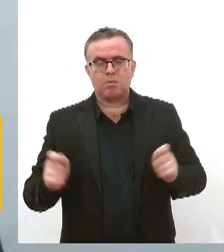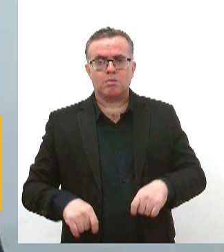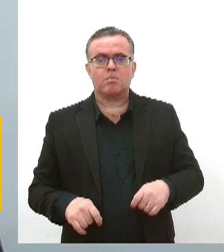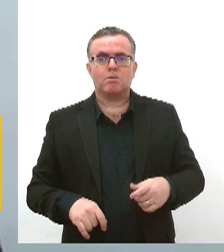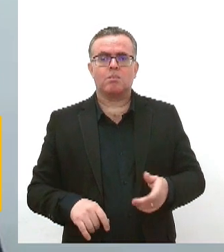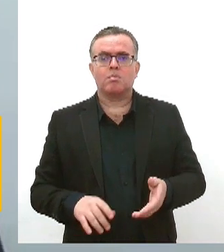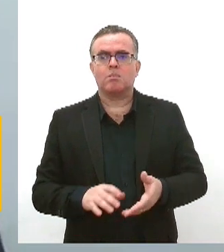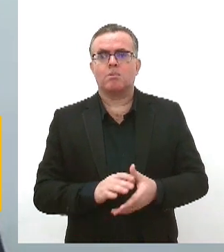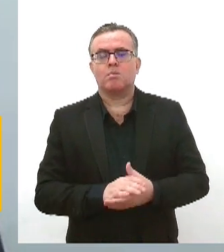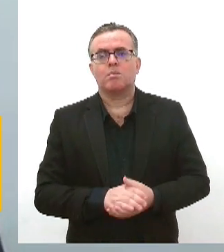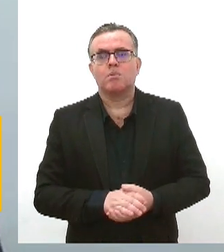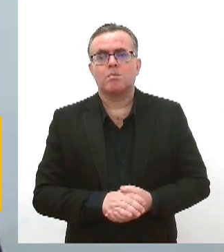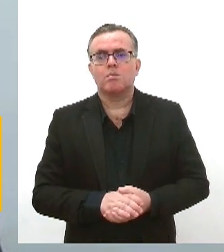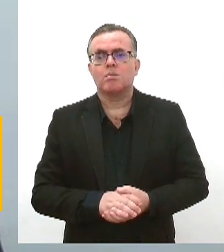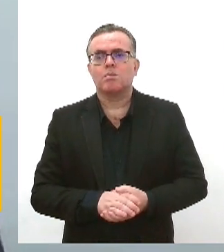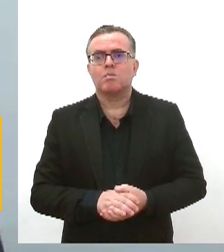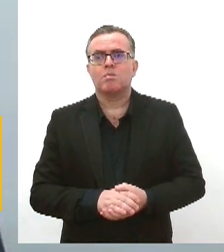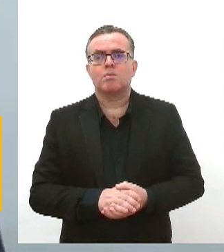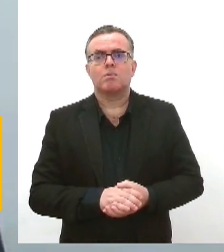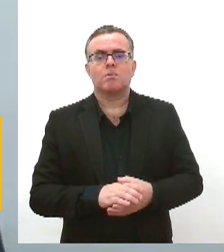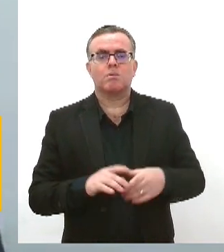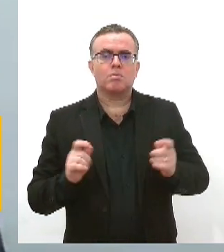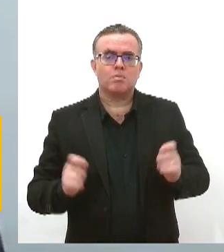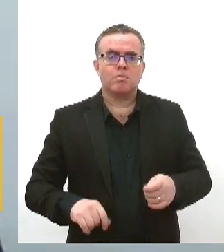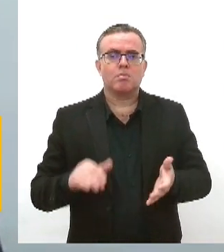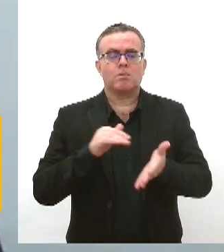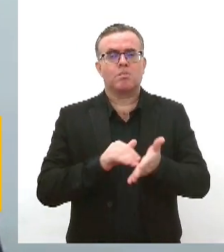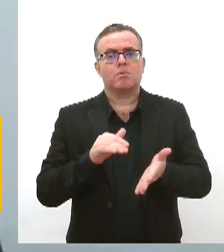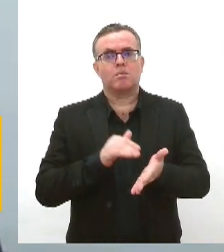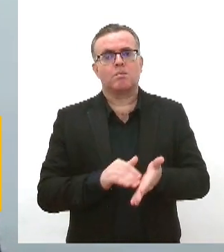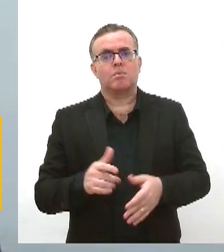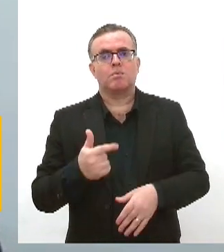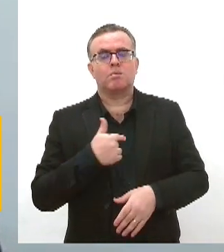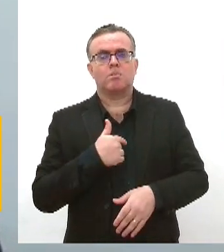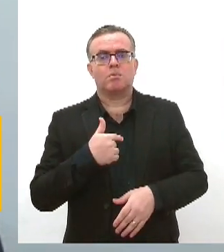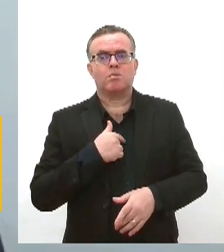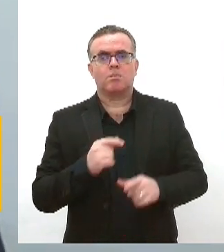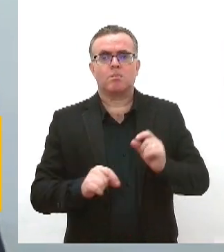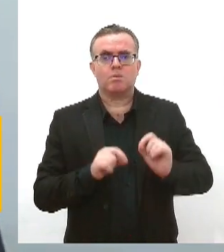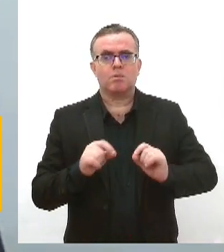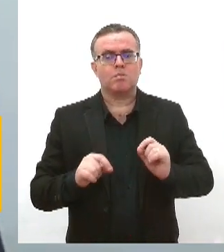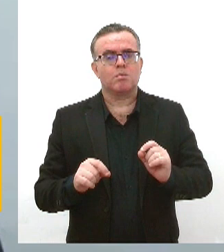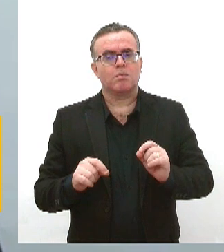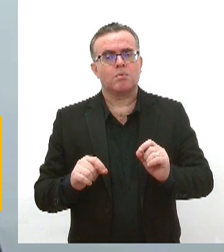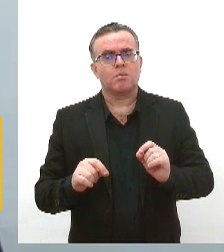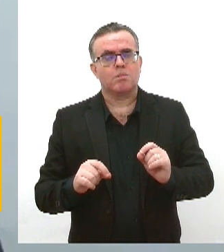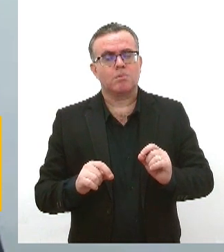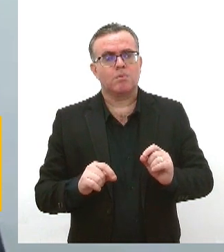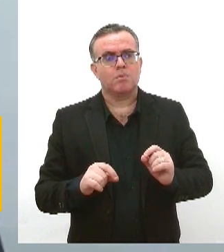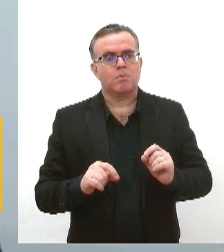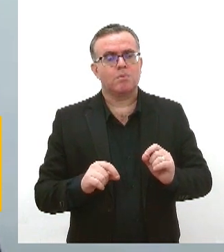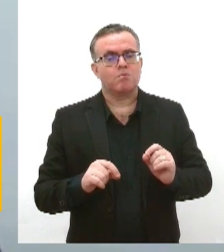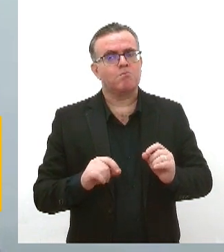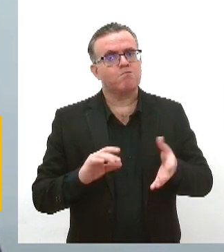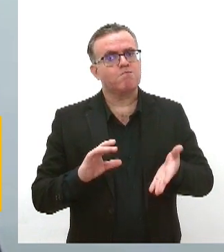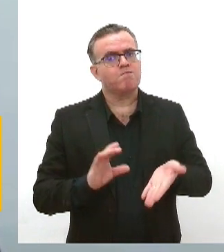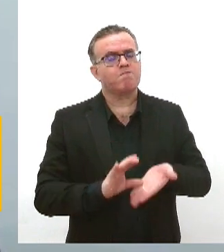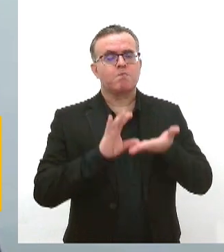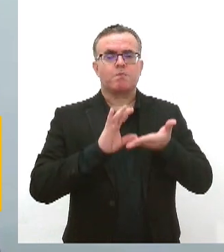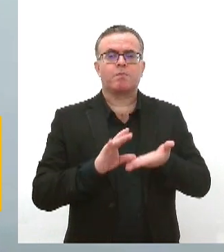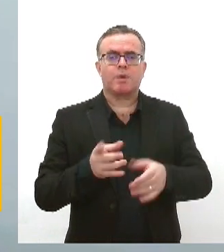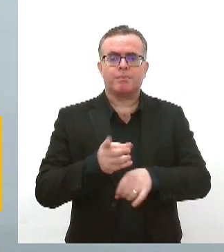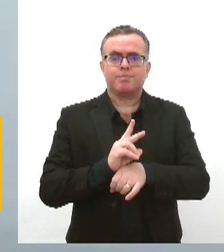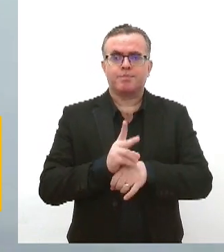deputado Jorge Passo, que é secretário, e eu que estou no Conselho Fiscal da UNALI. Então, além das comissões, nós